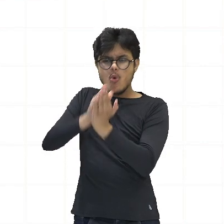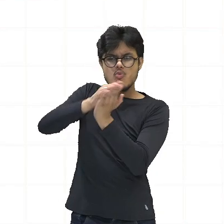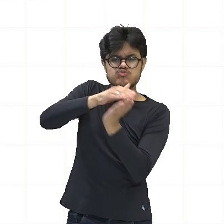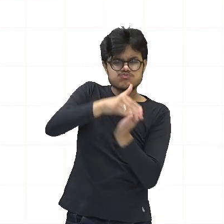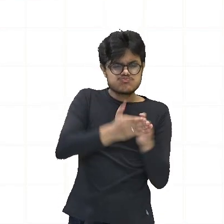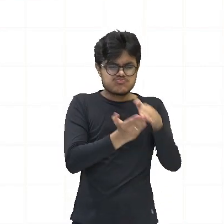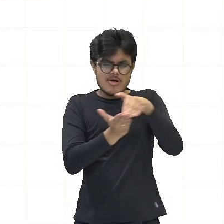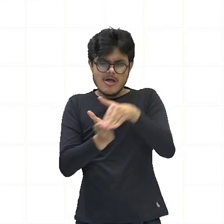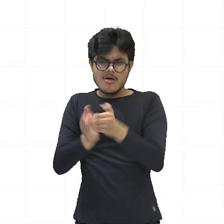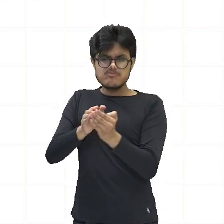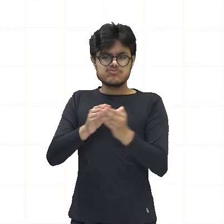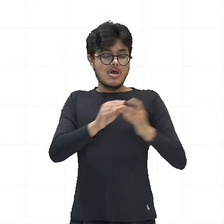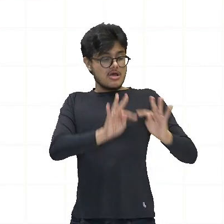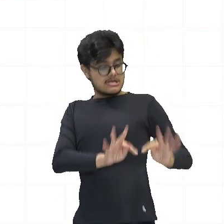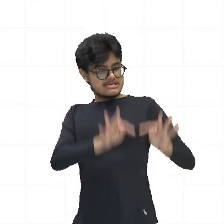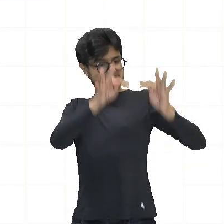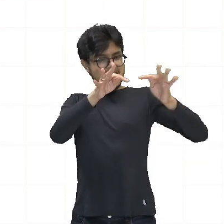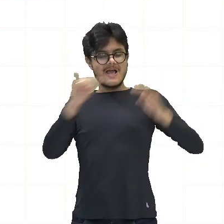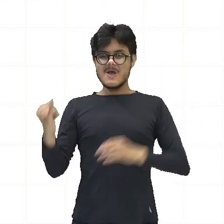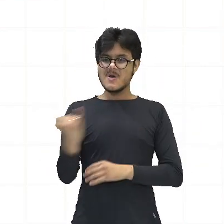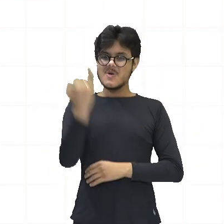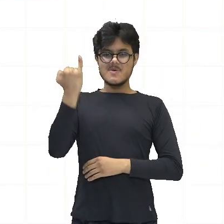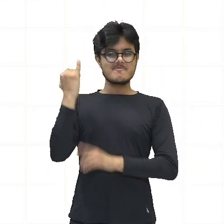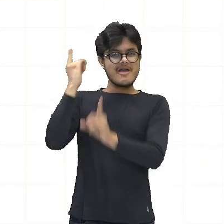novas tecnologias que naquele momento